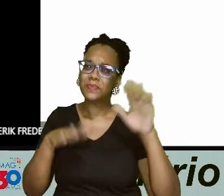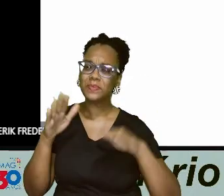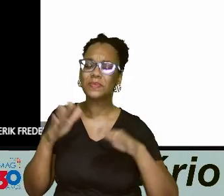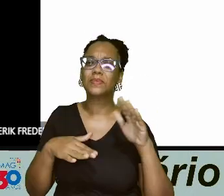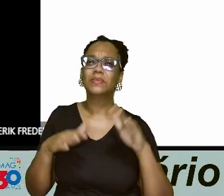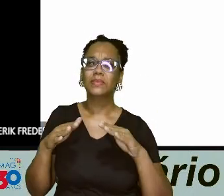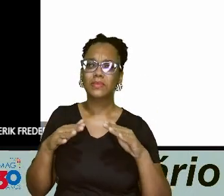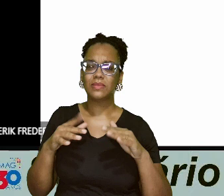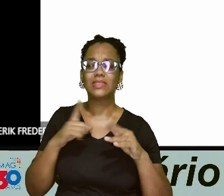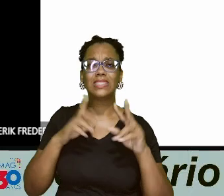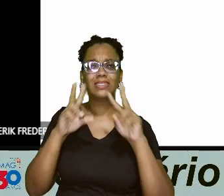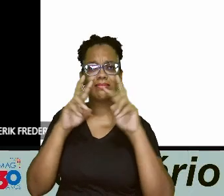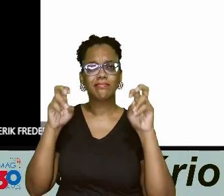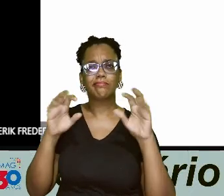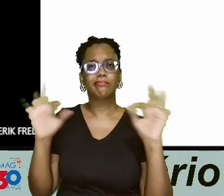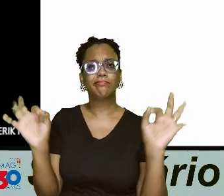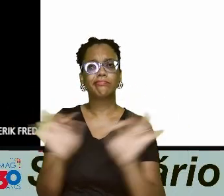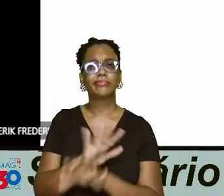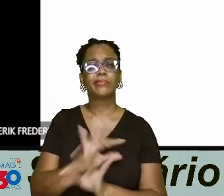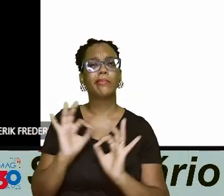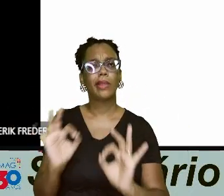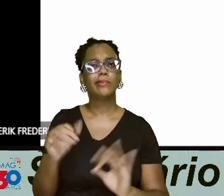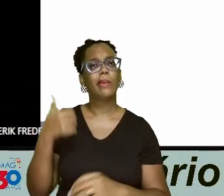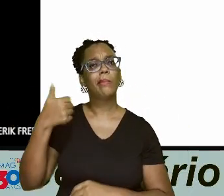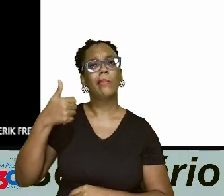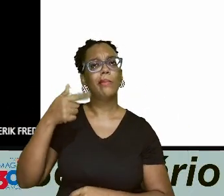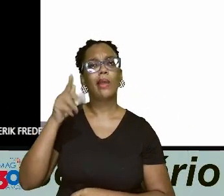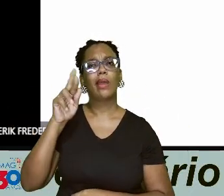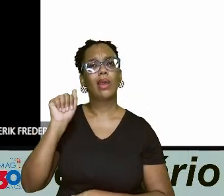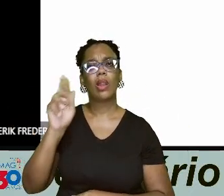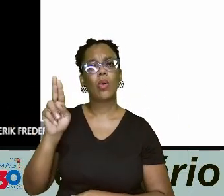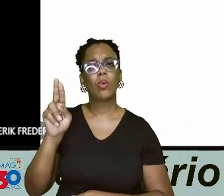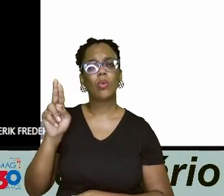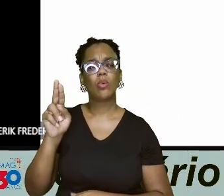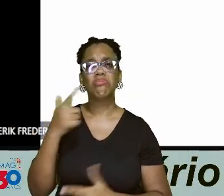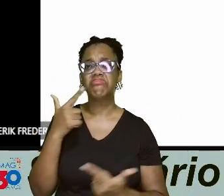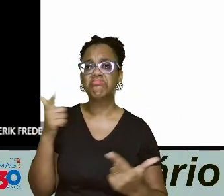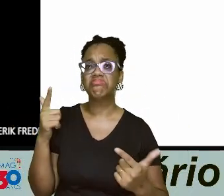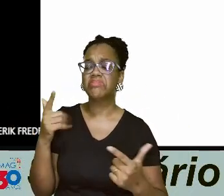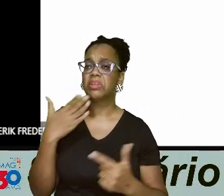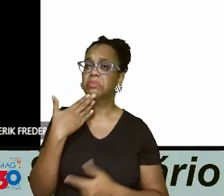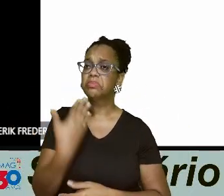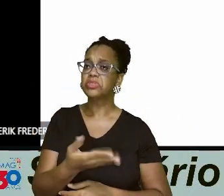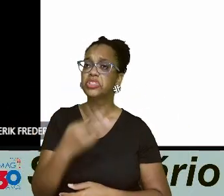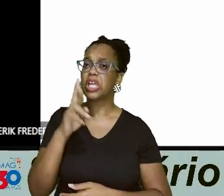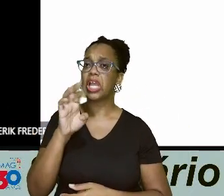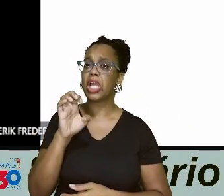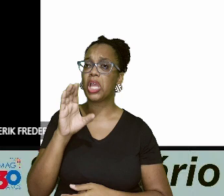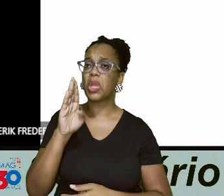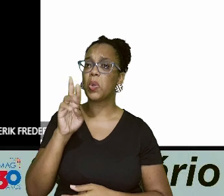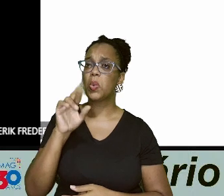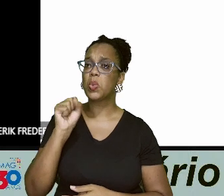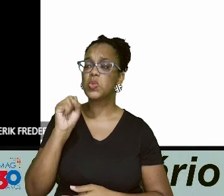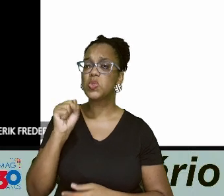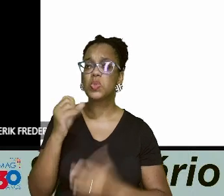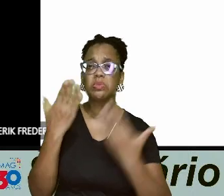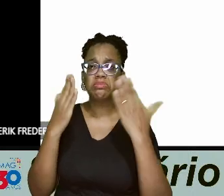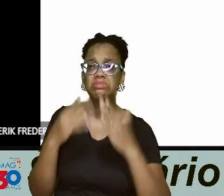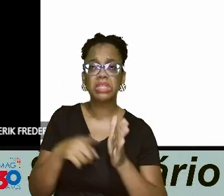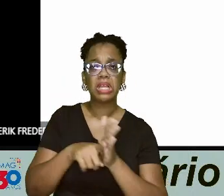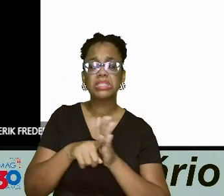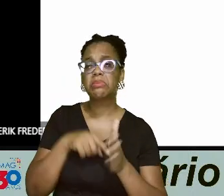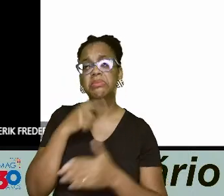questão se esgotou mesmo em primeiro grau de jurisdição, sem recurso e também sem reexame necessário, né? Porque não